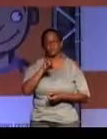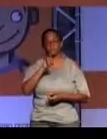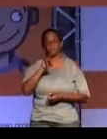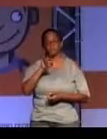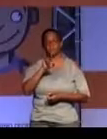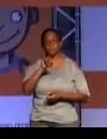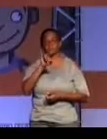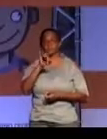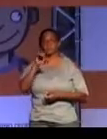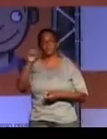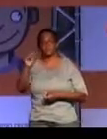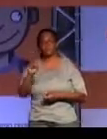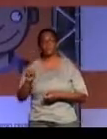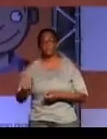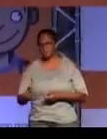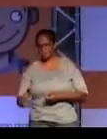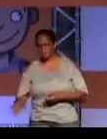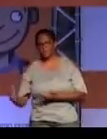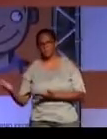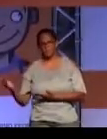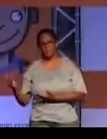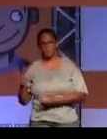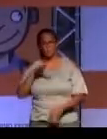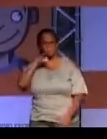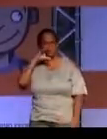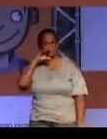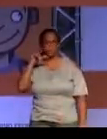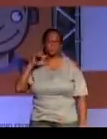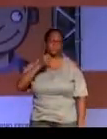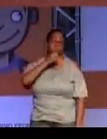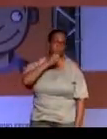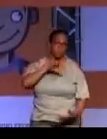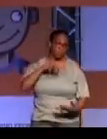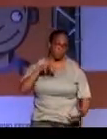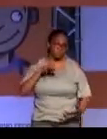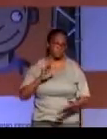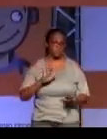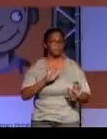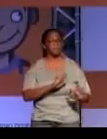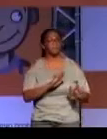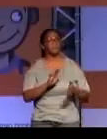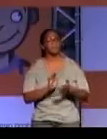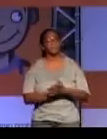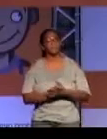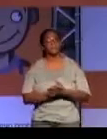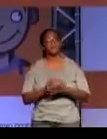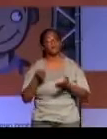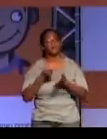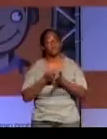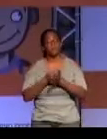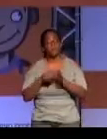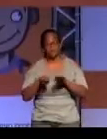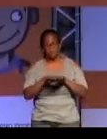crianças, adolescentes, adultos e idosos. E equidade de atenção,